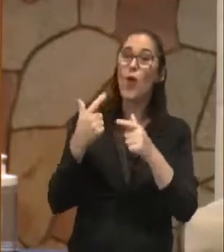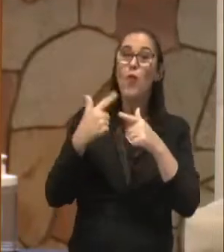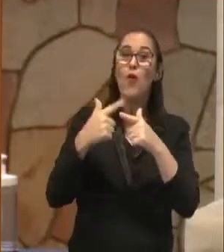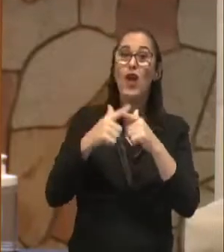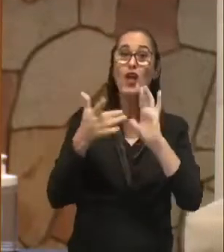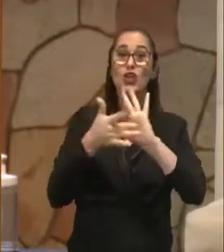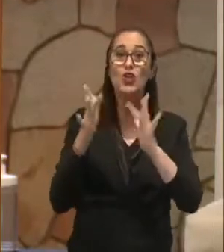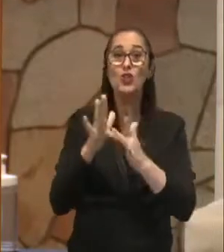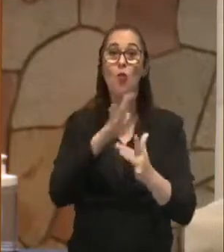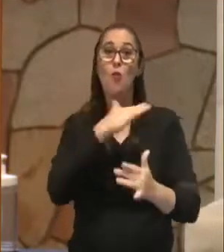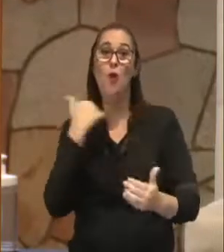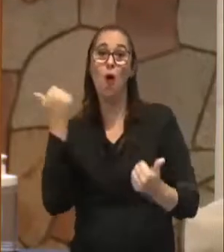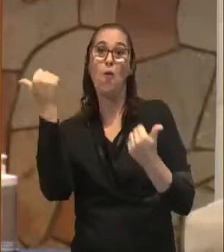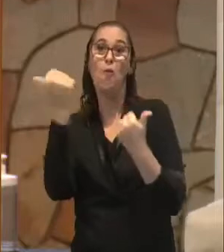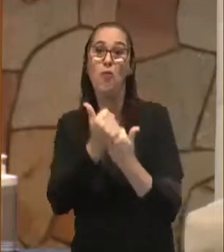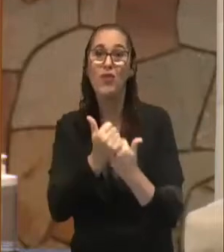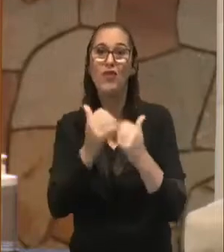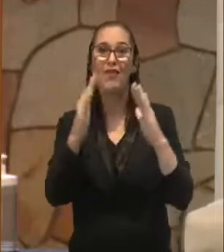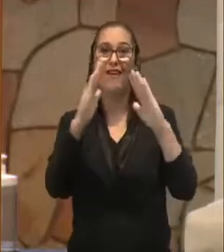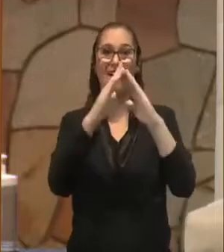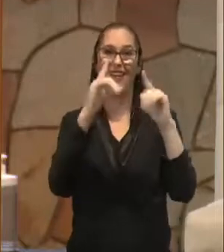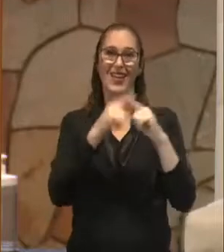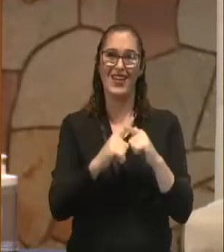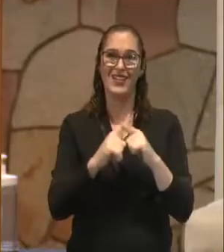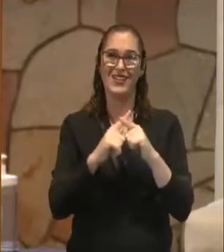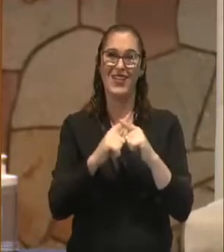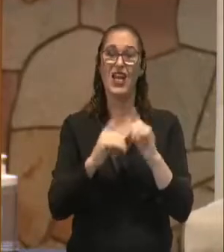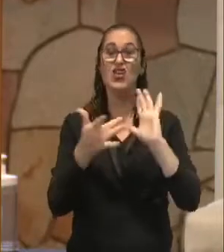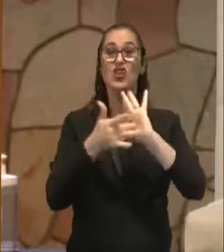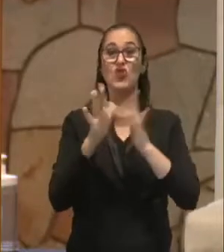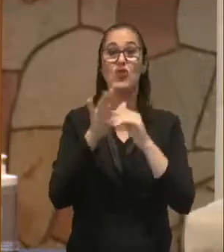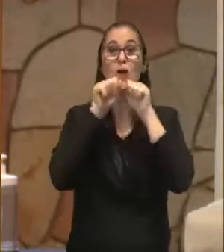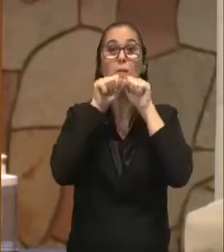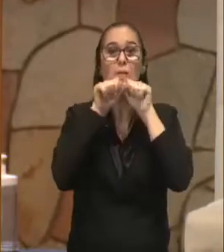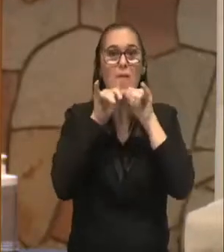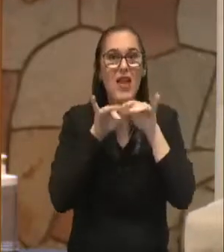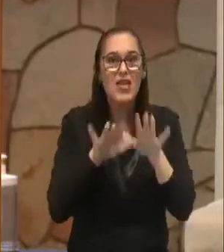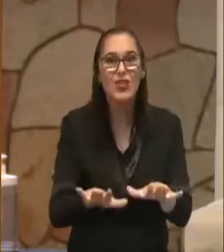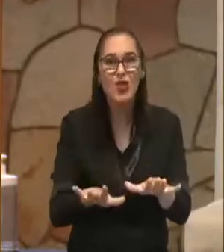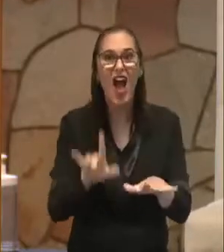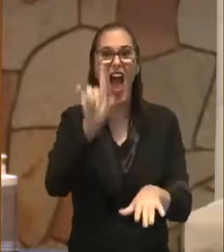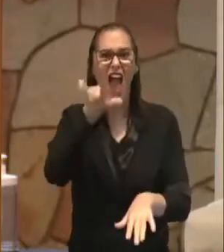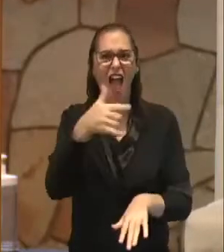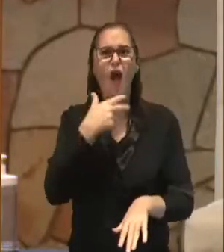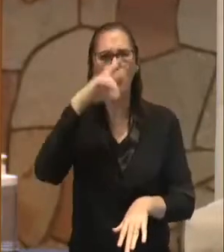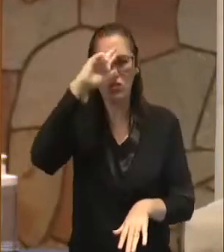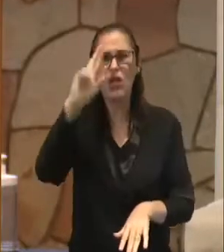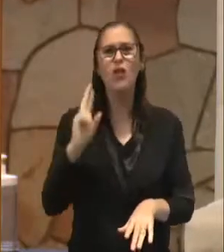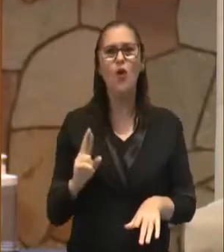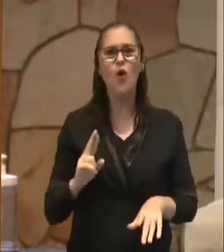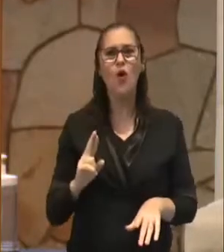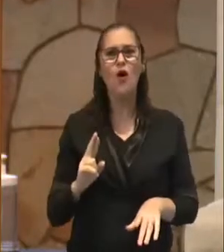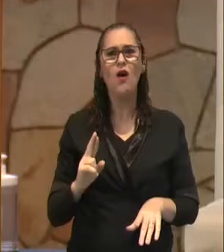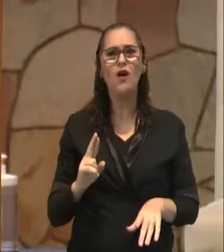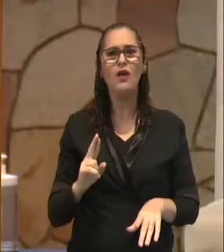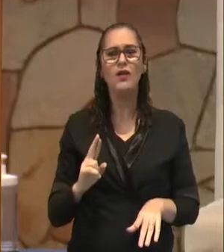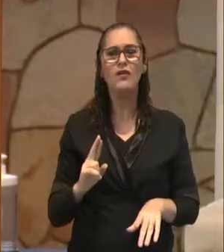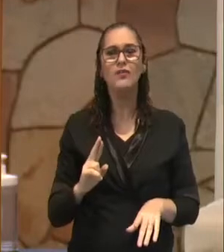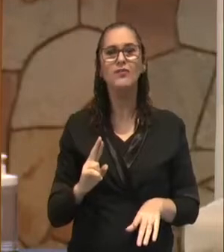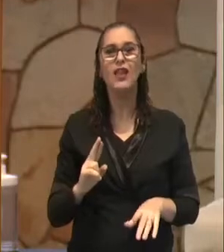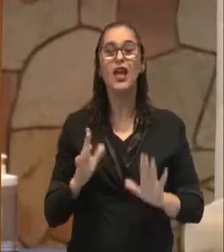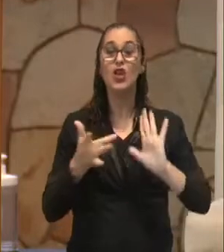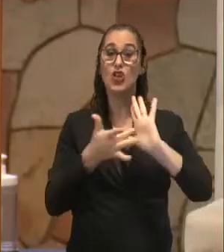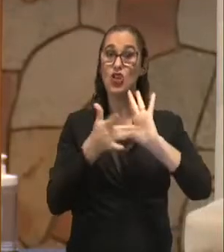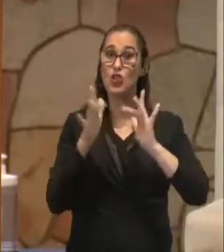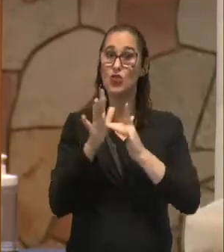morreu por ela, Ele a abençoou. Ele agora é o Senhor, e Ele é também o que